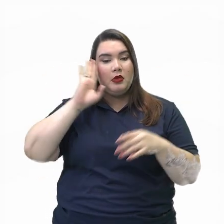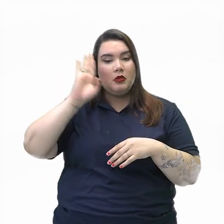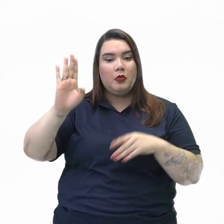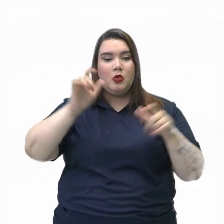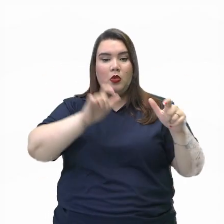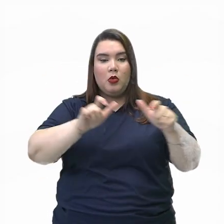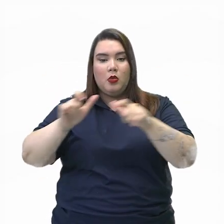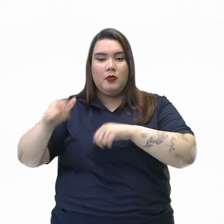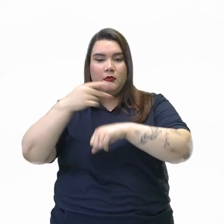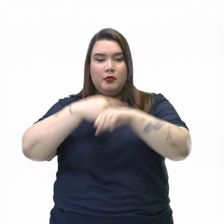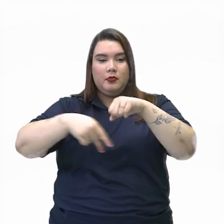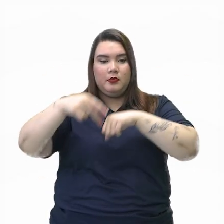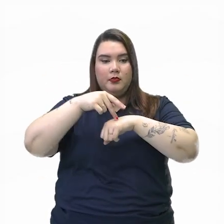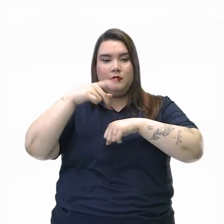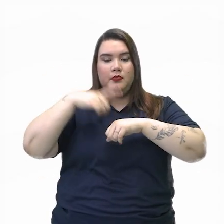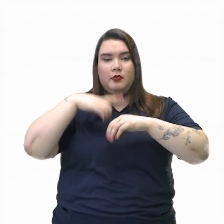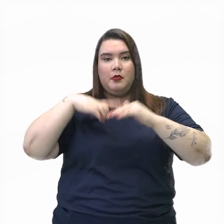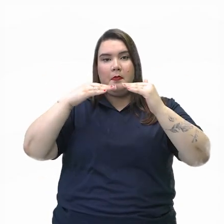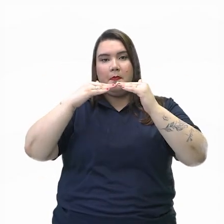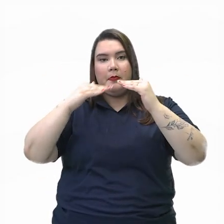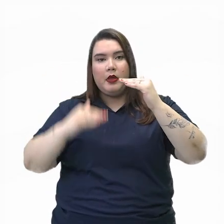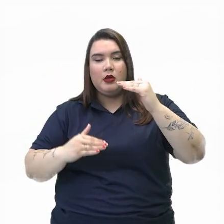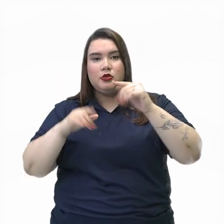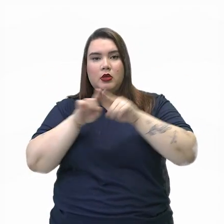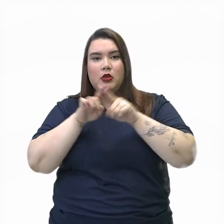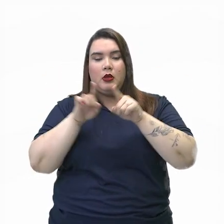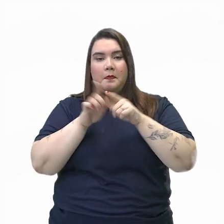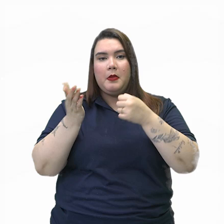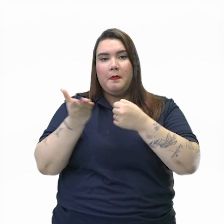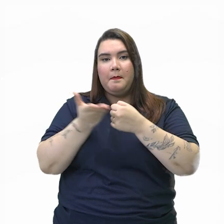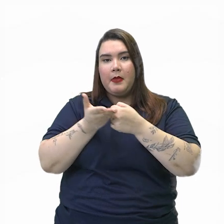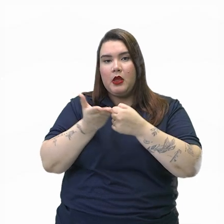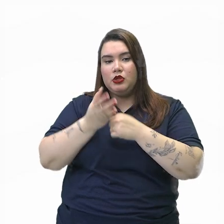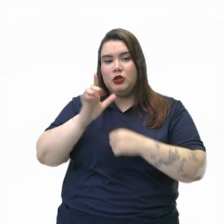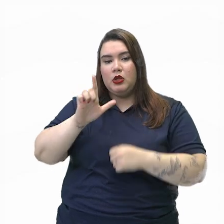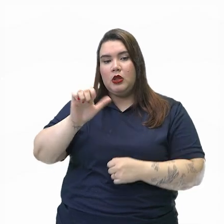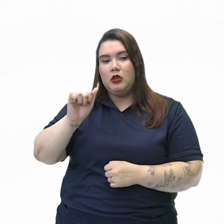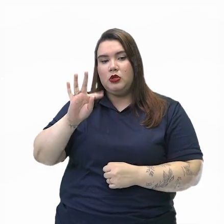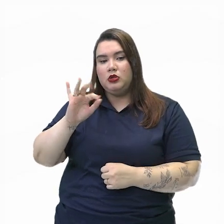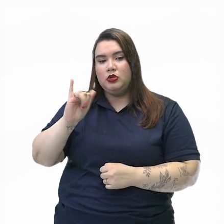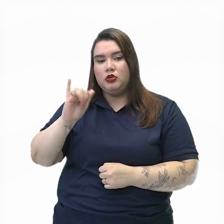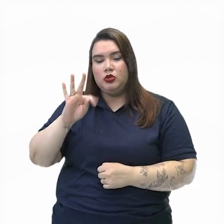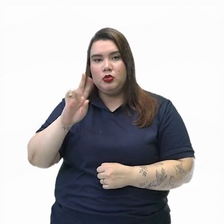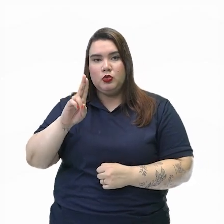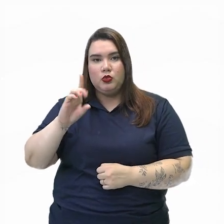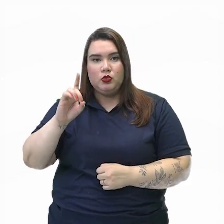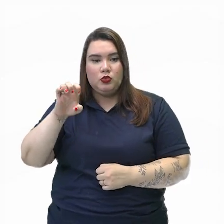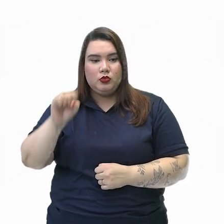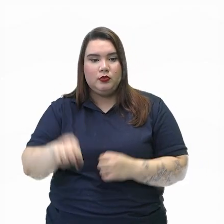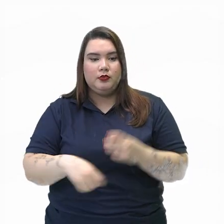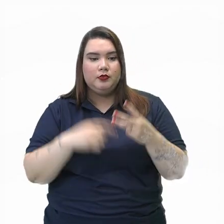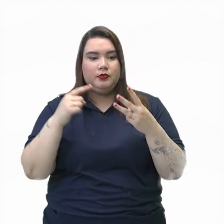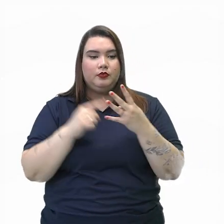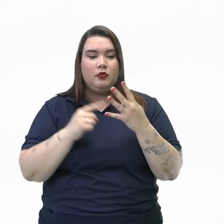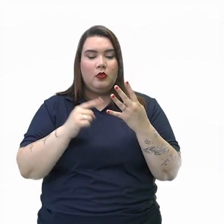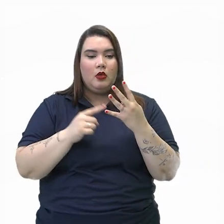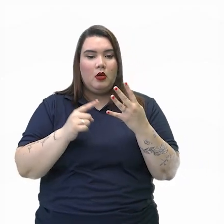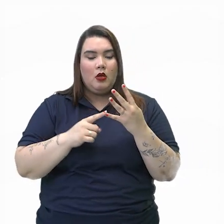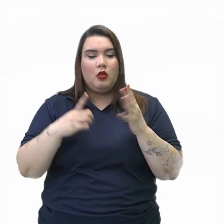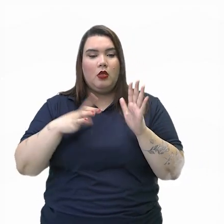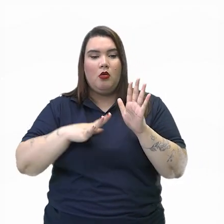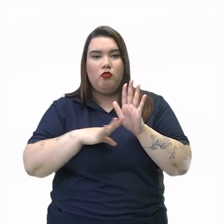mundo, especialmente nos países localizados em baixa e médias latitudes, a